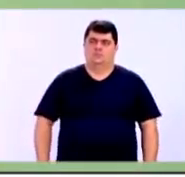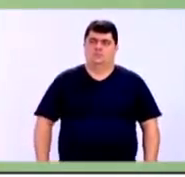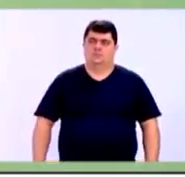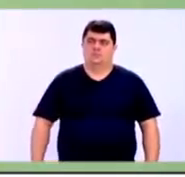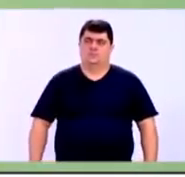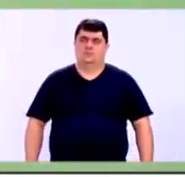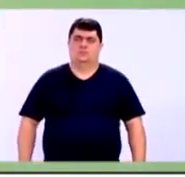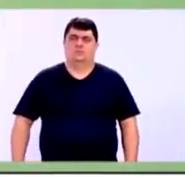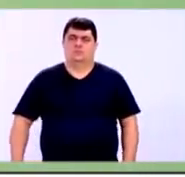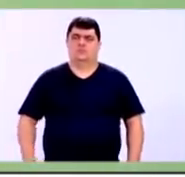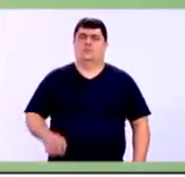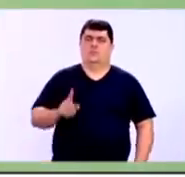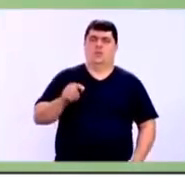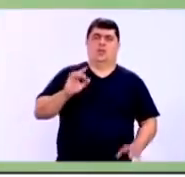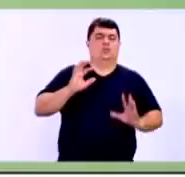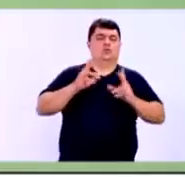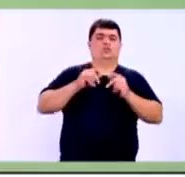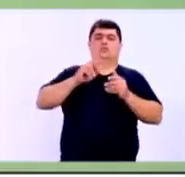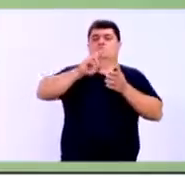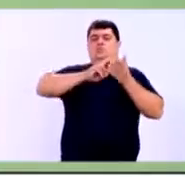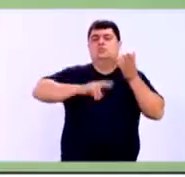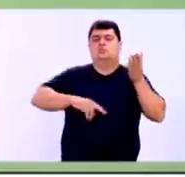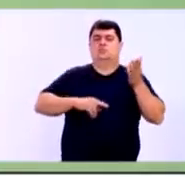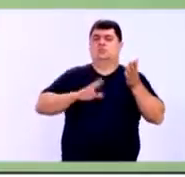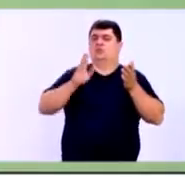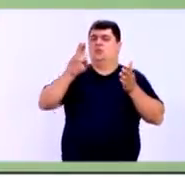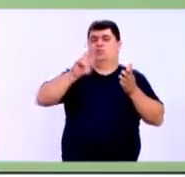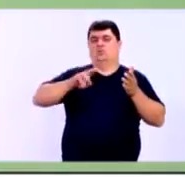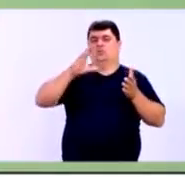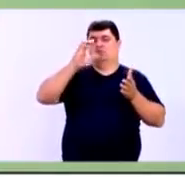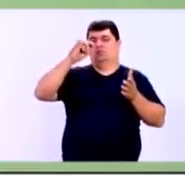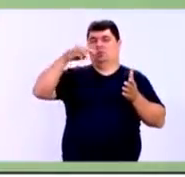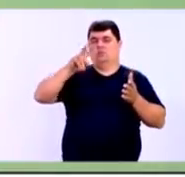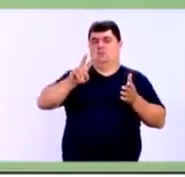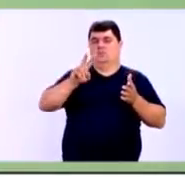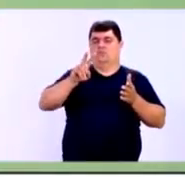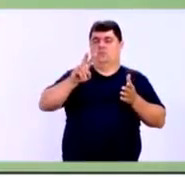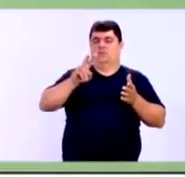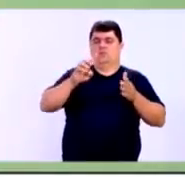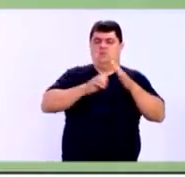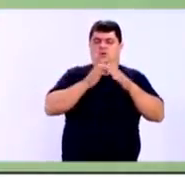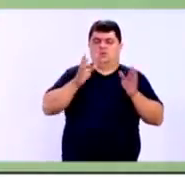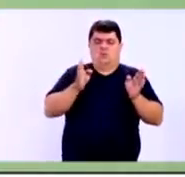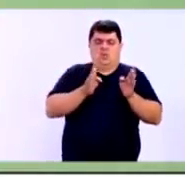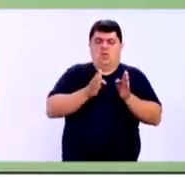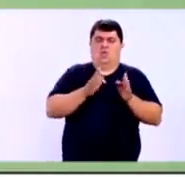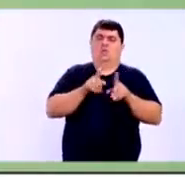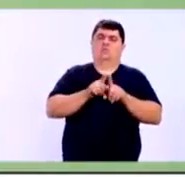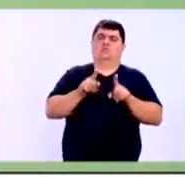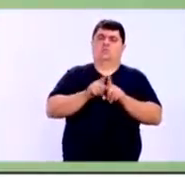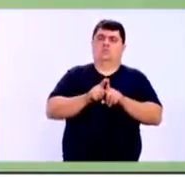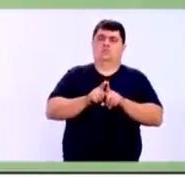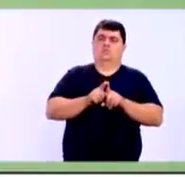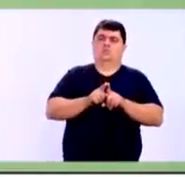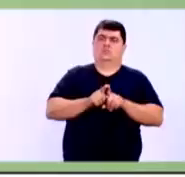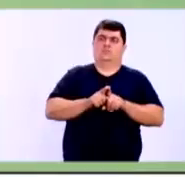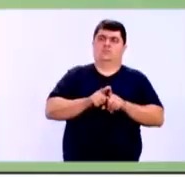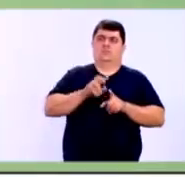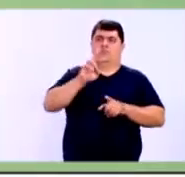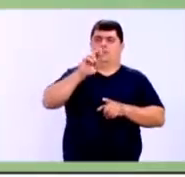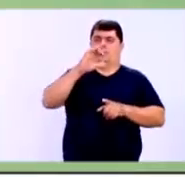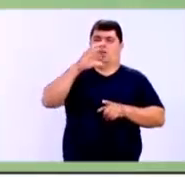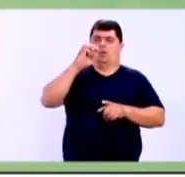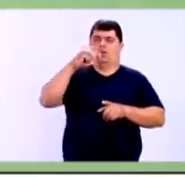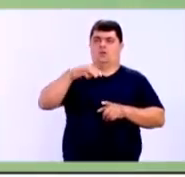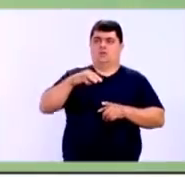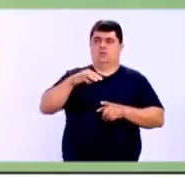usado aonde? Nos inventários periódicos, né? Em pequenas organizações. E logo o RCM é igual a